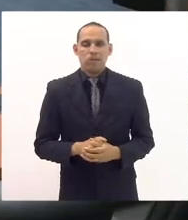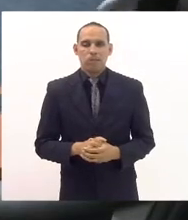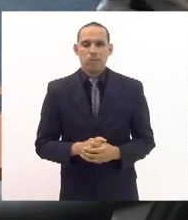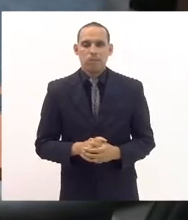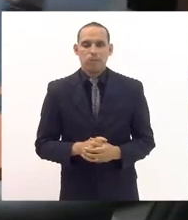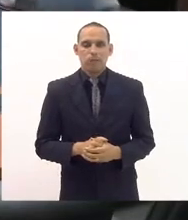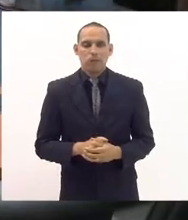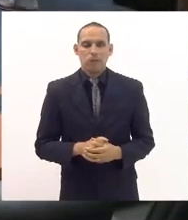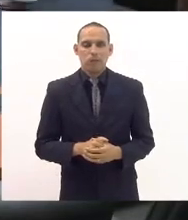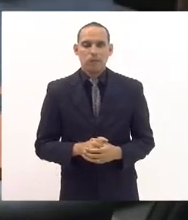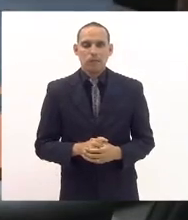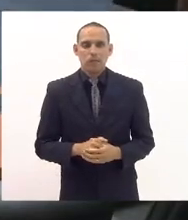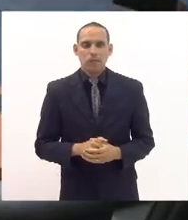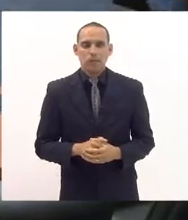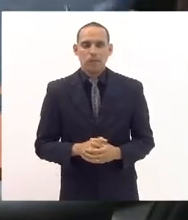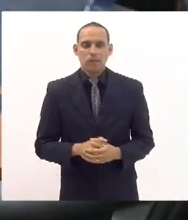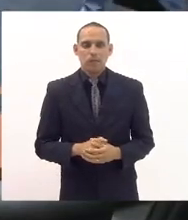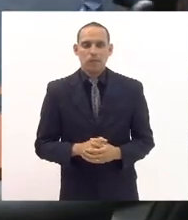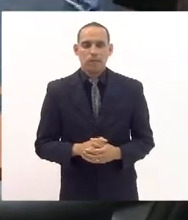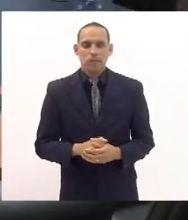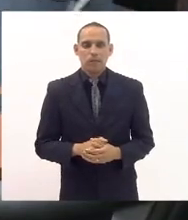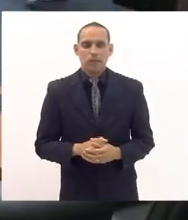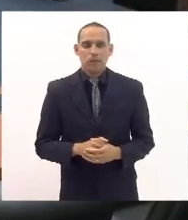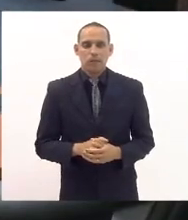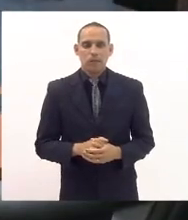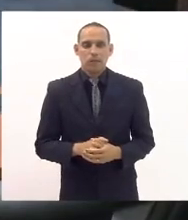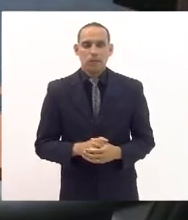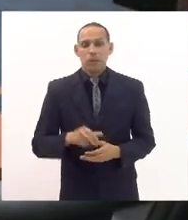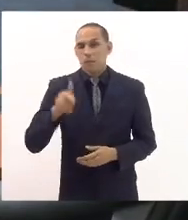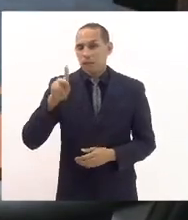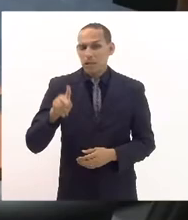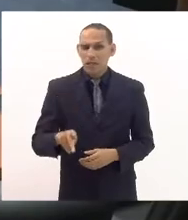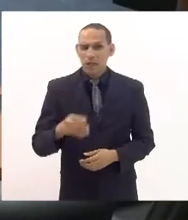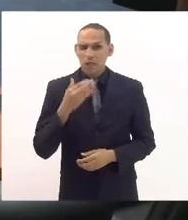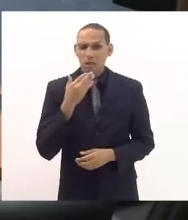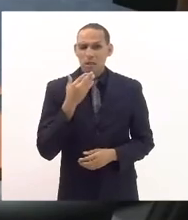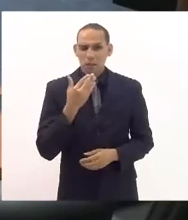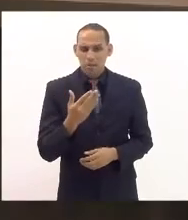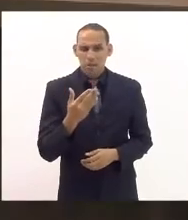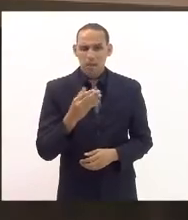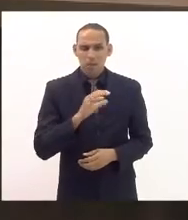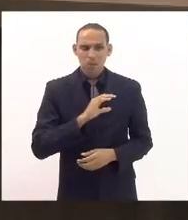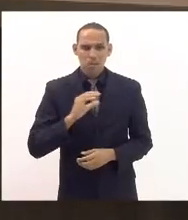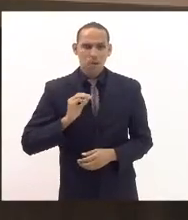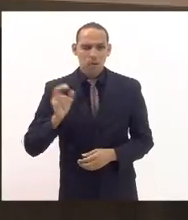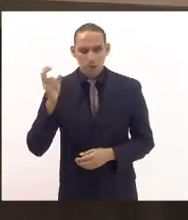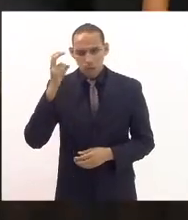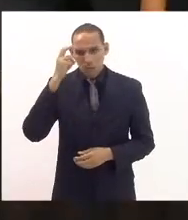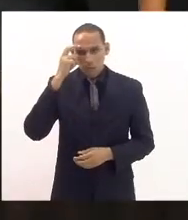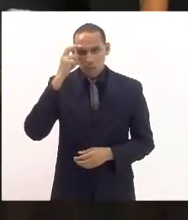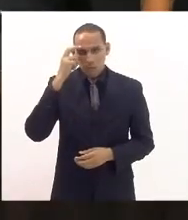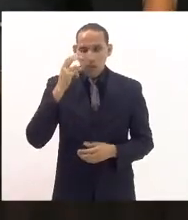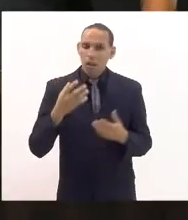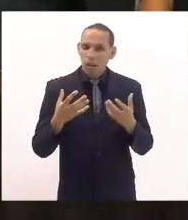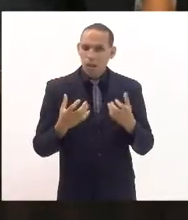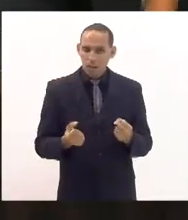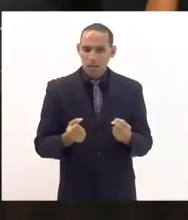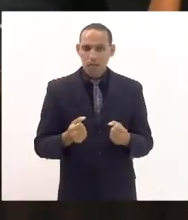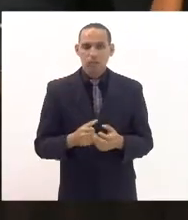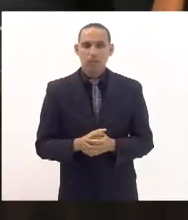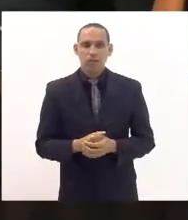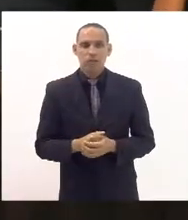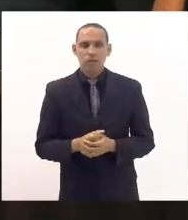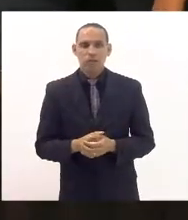E aí o presidente da solicitação a comissão de cultura e o presidente a defere pedido ao